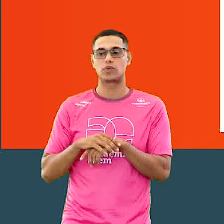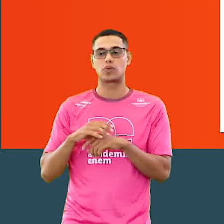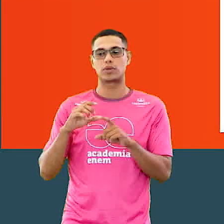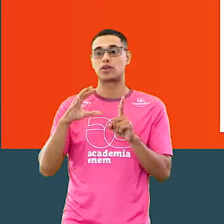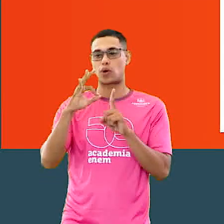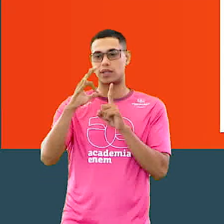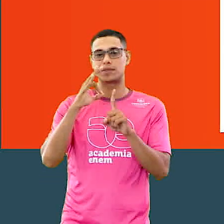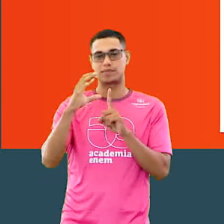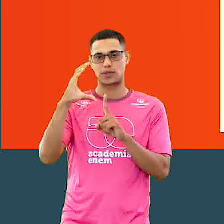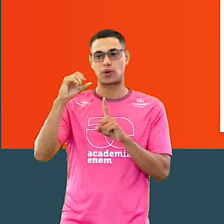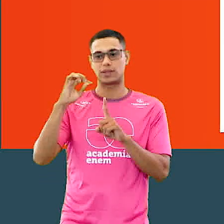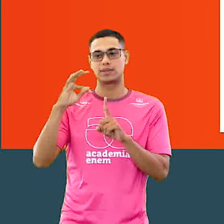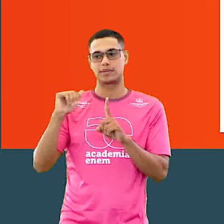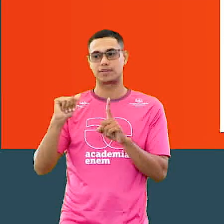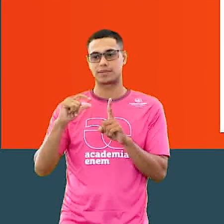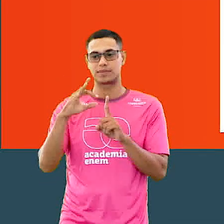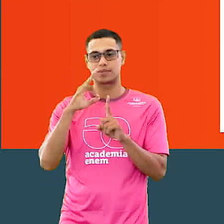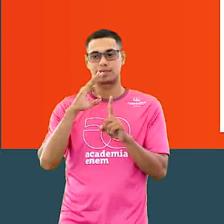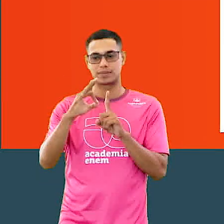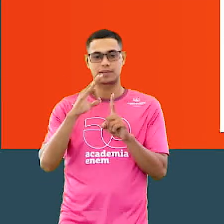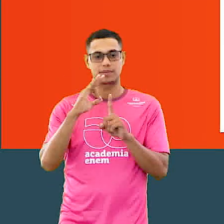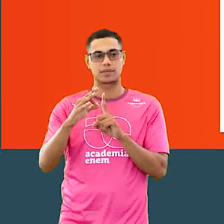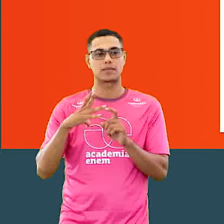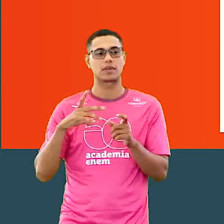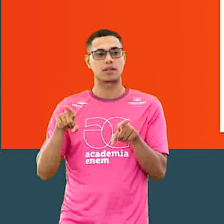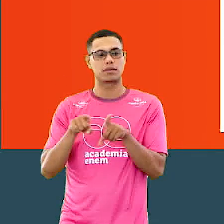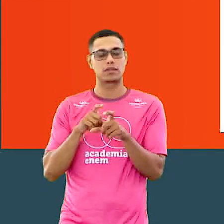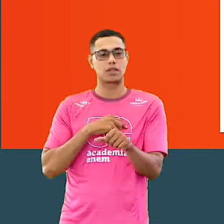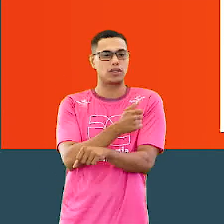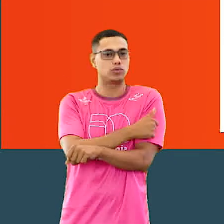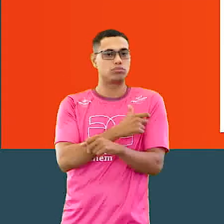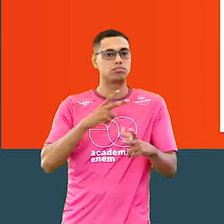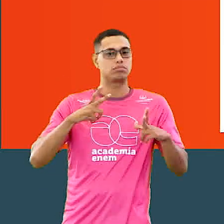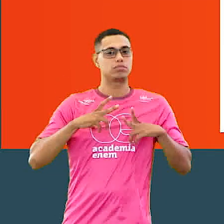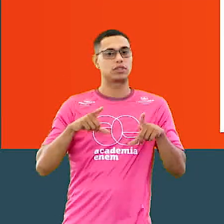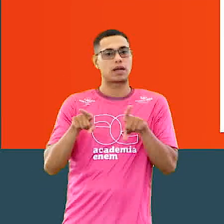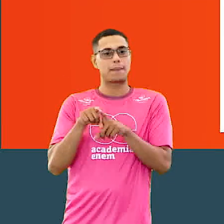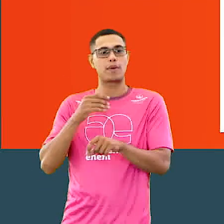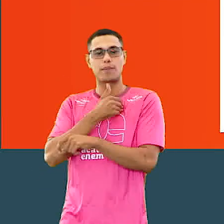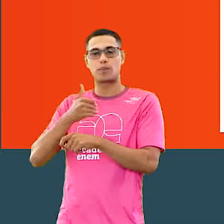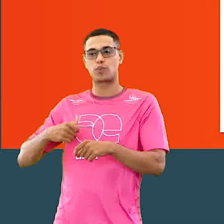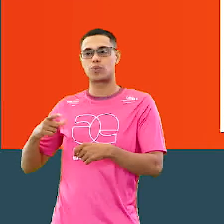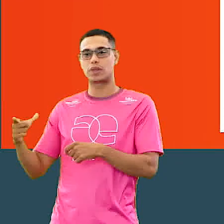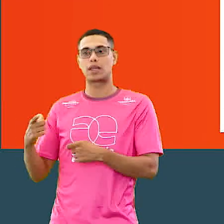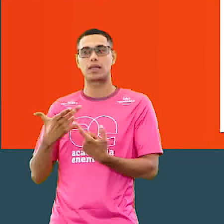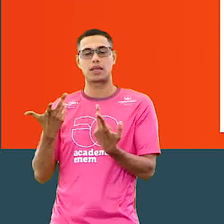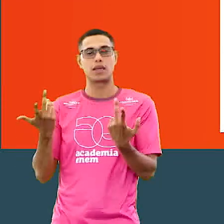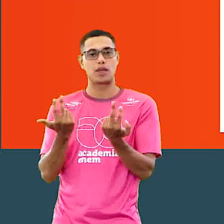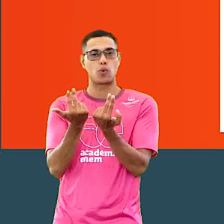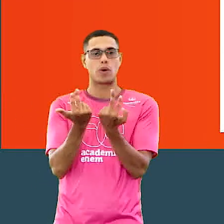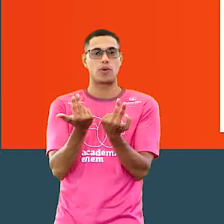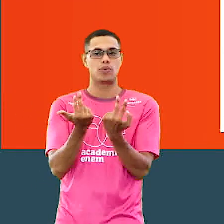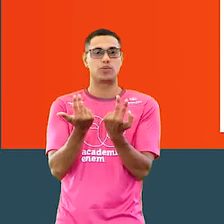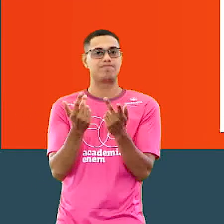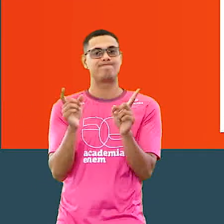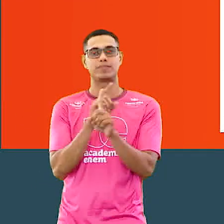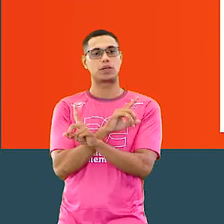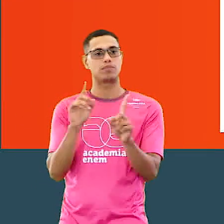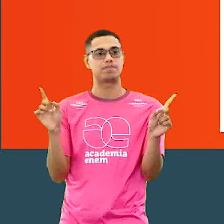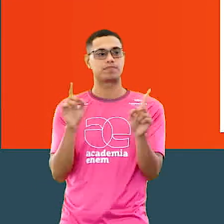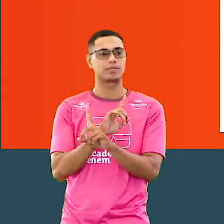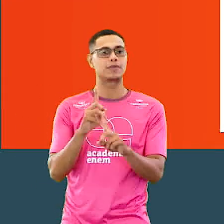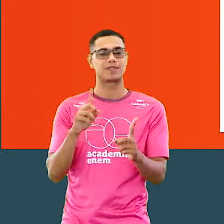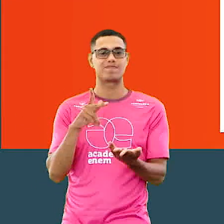pública e os estudantes de escolas particulares, eles têm os mesmos recursos? Claro que não,